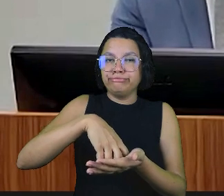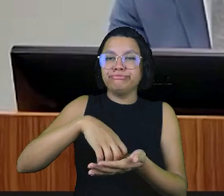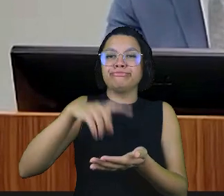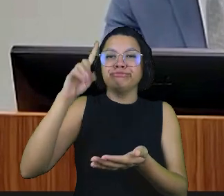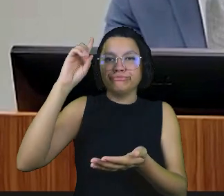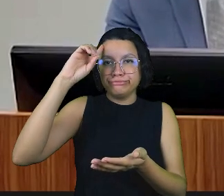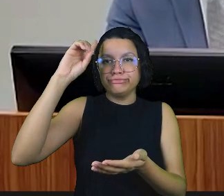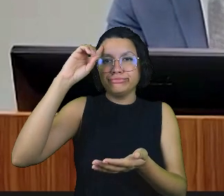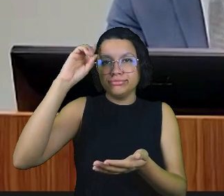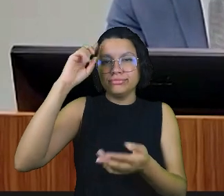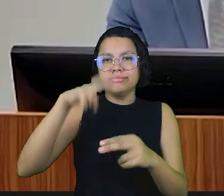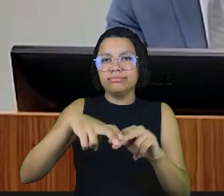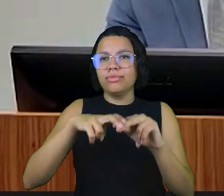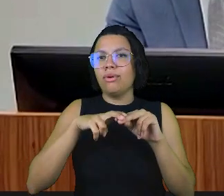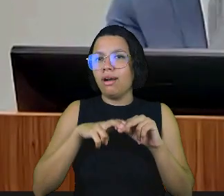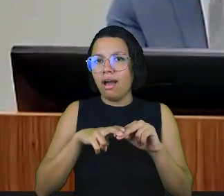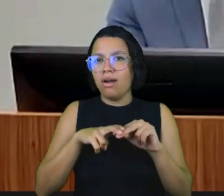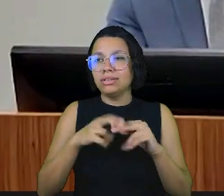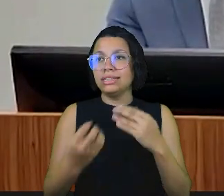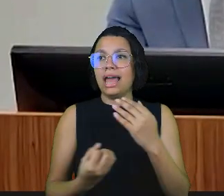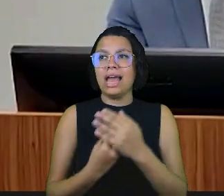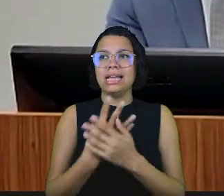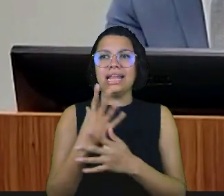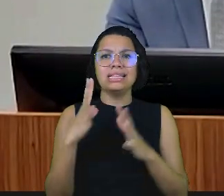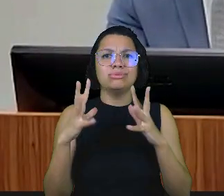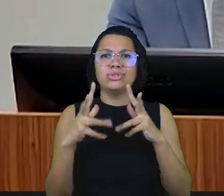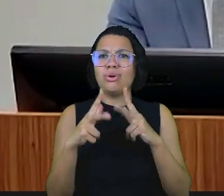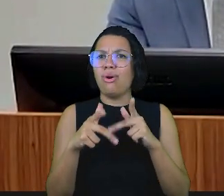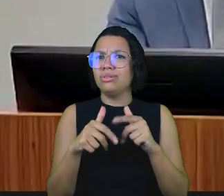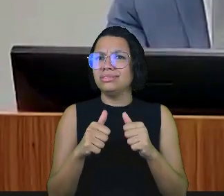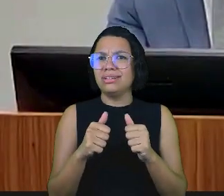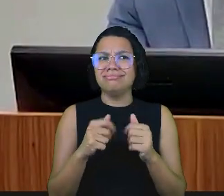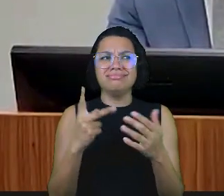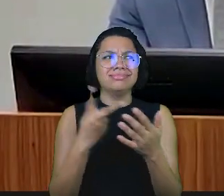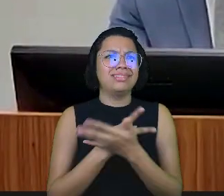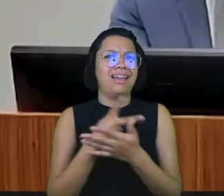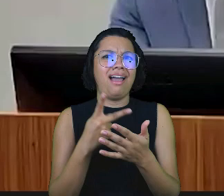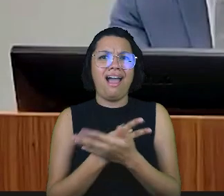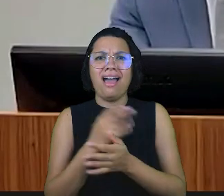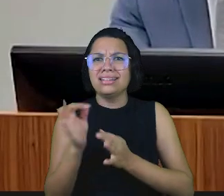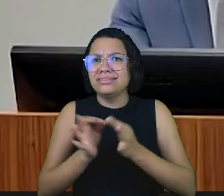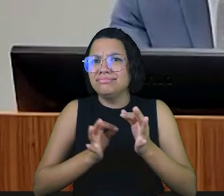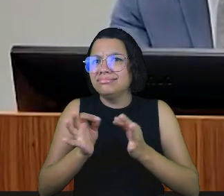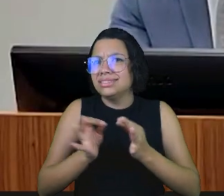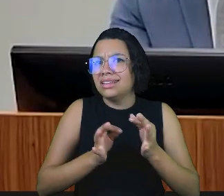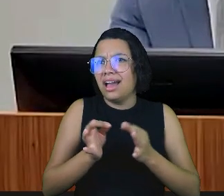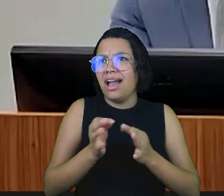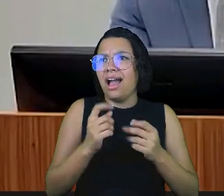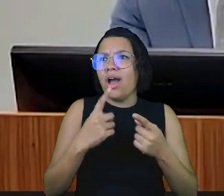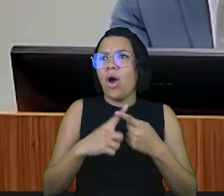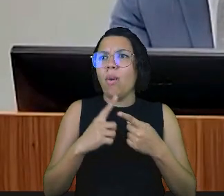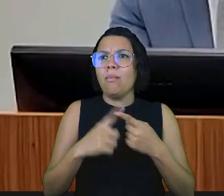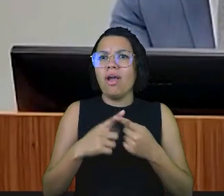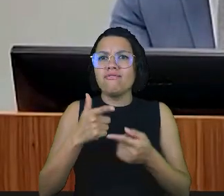formulação absolutamente equivocada de estratégia, porque foi um tiro de canhão no